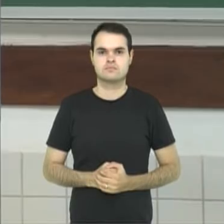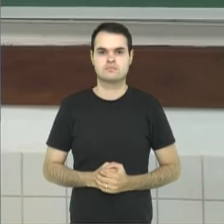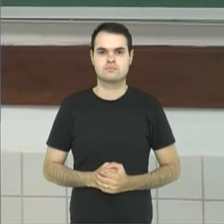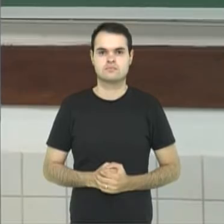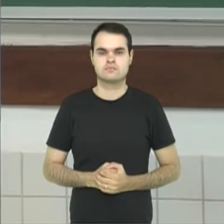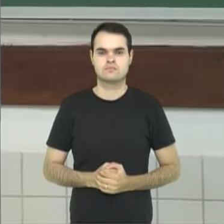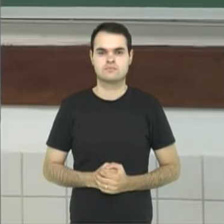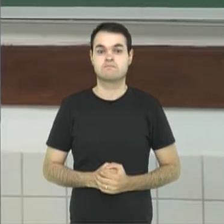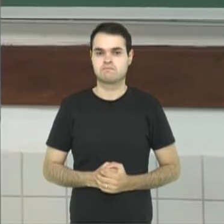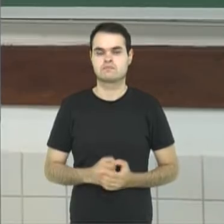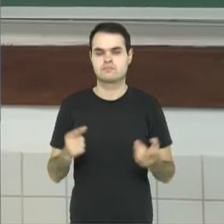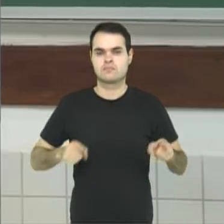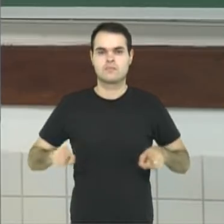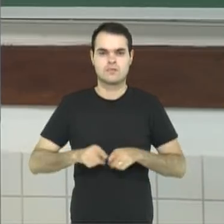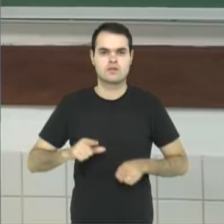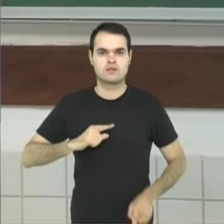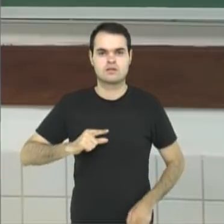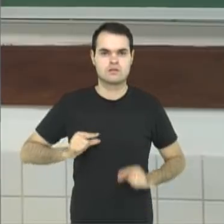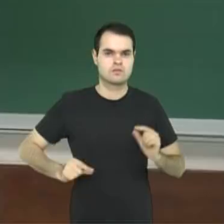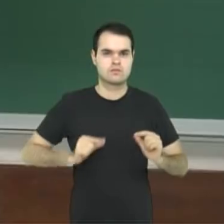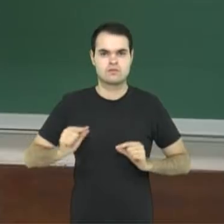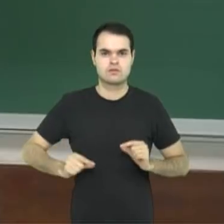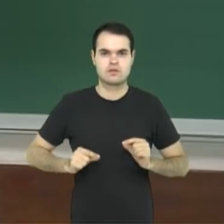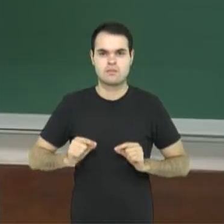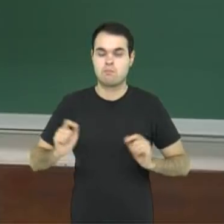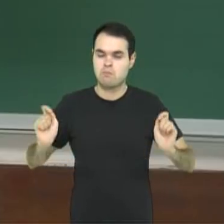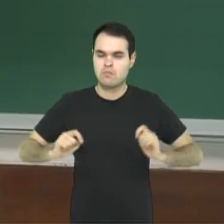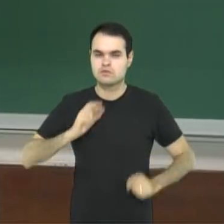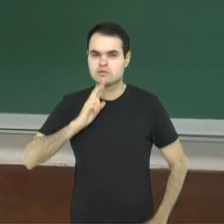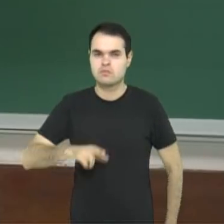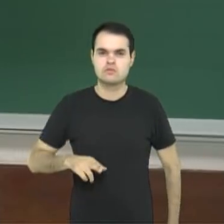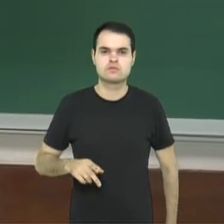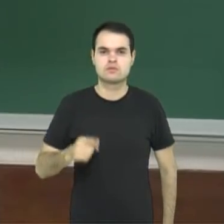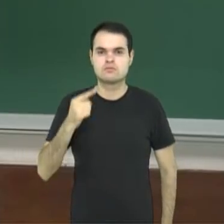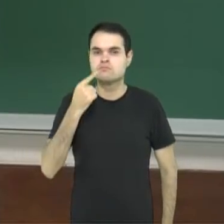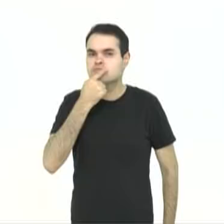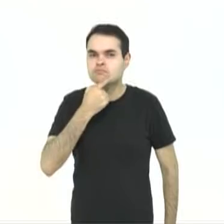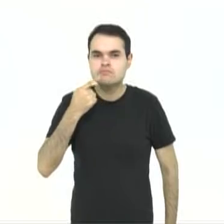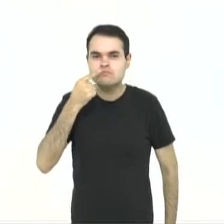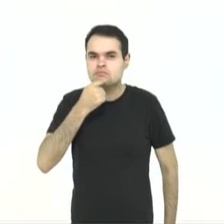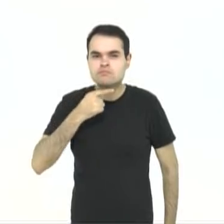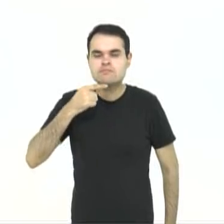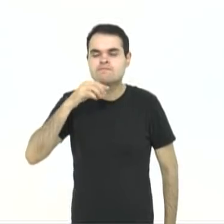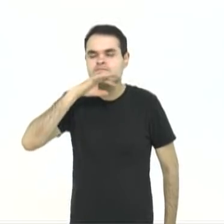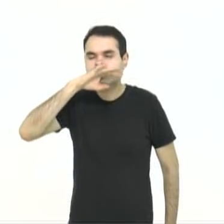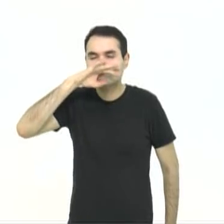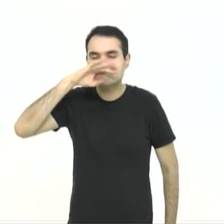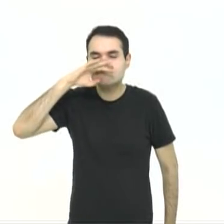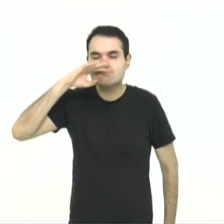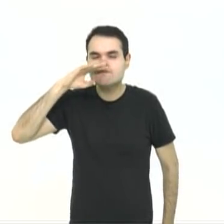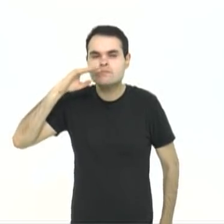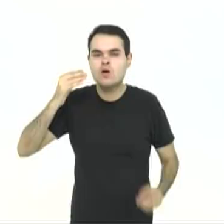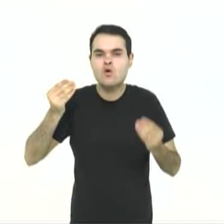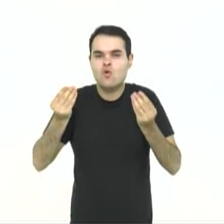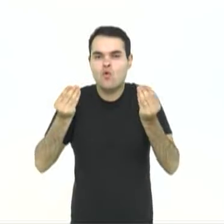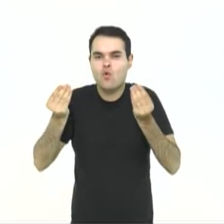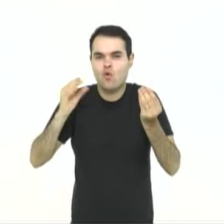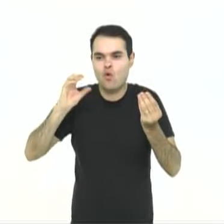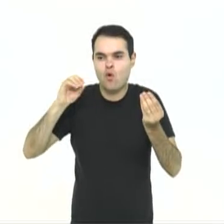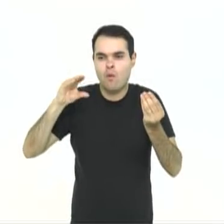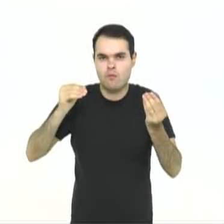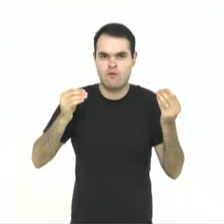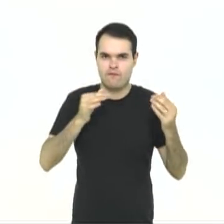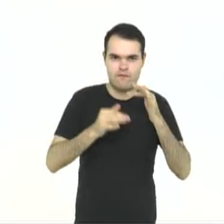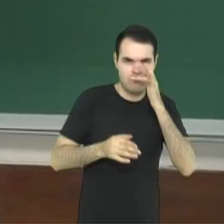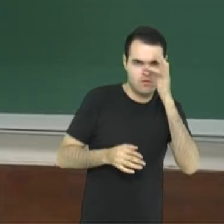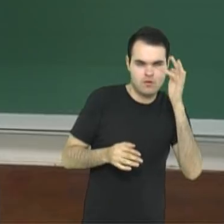Então, galera, retornando, a gente tem como possibilidade de resposta, seus lábios são cheirosos como as flores, né? Então,